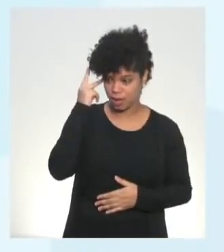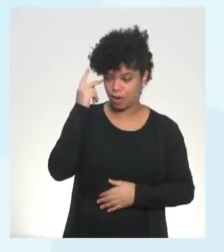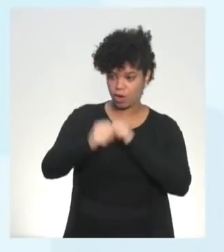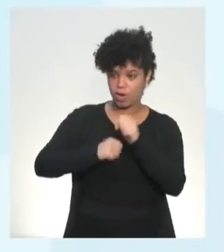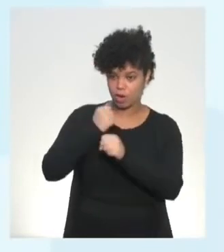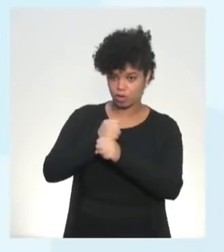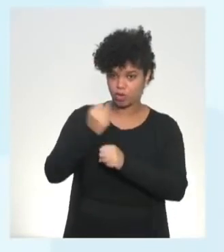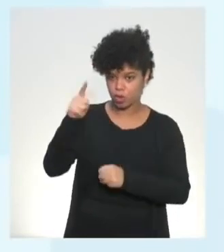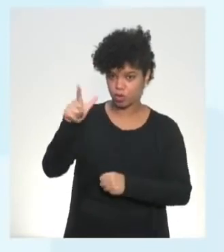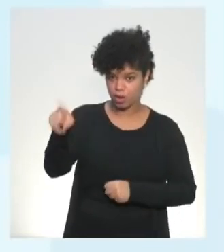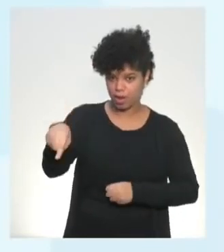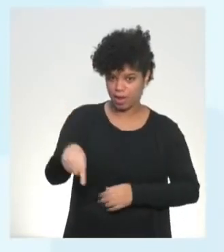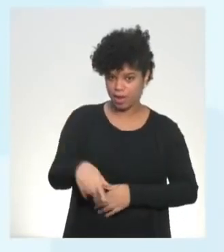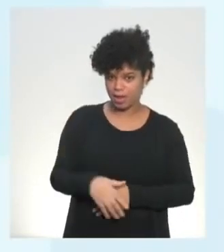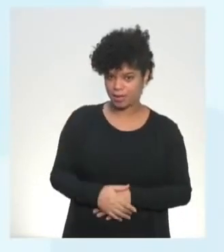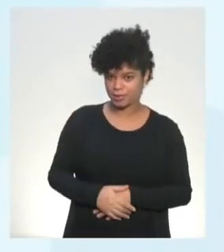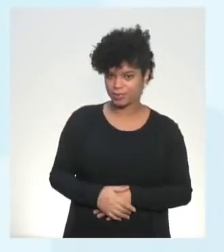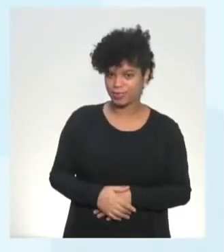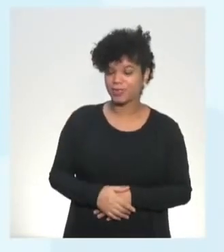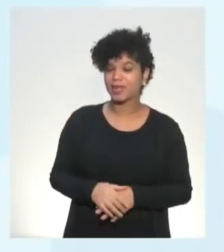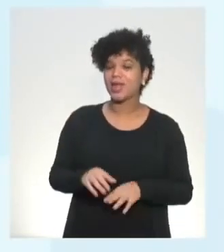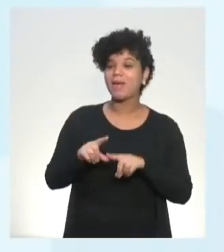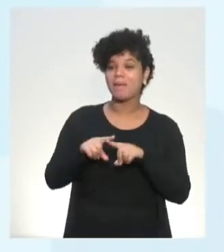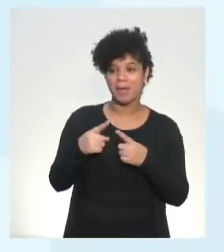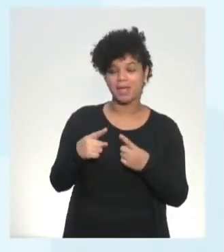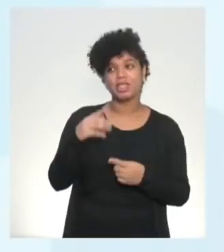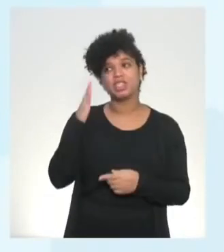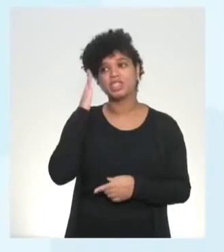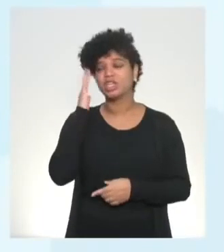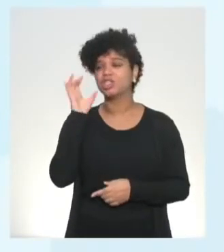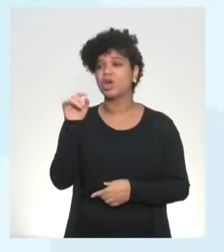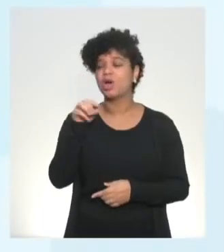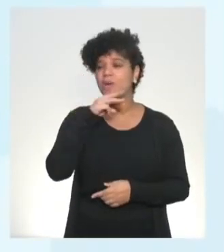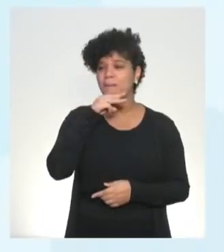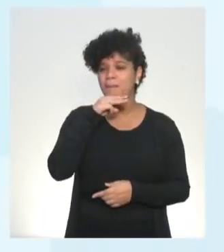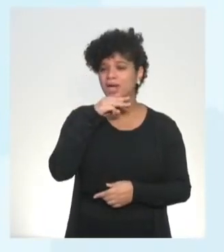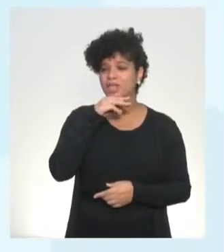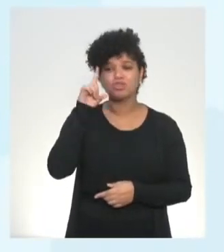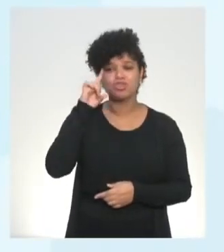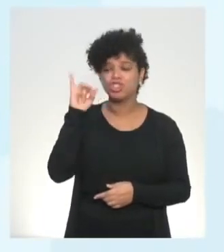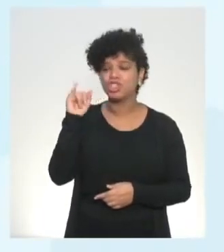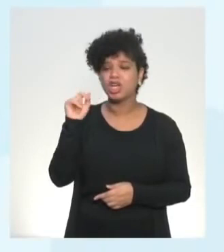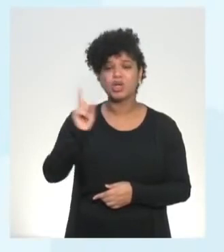vem. Só tenho a informação que será em março. O dia exato